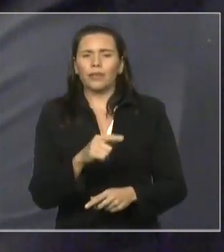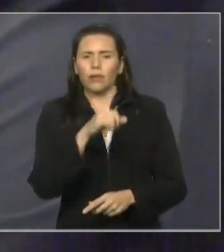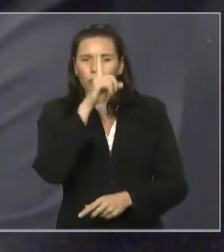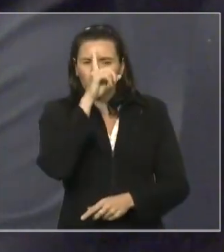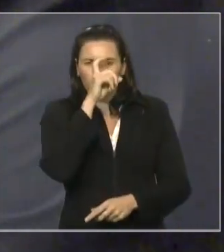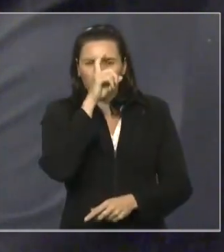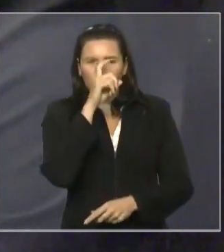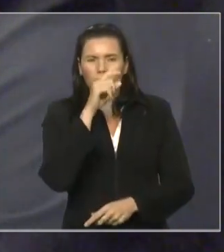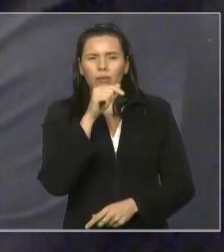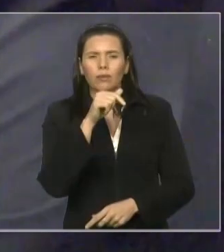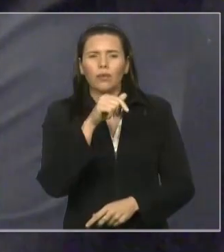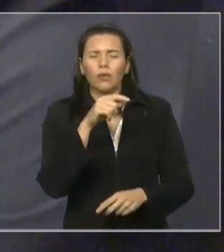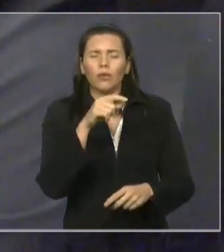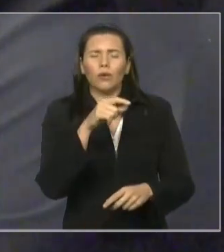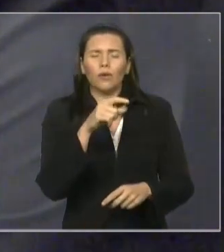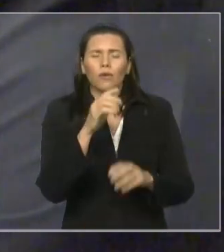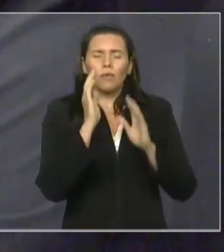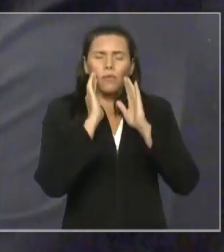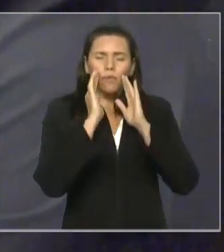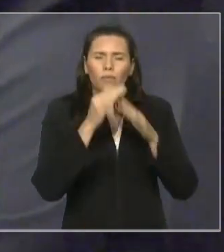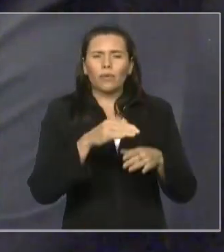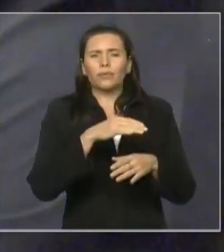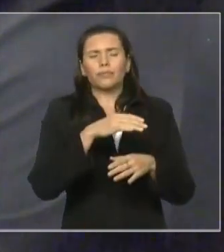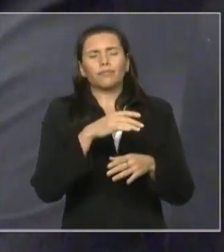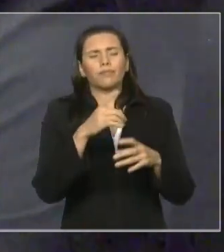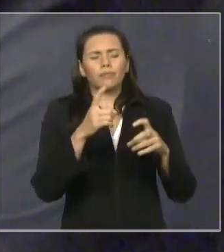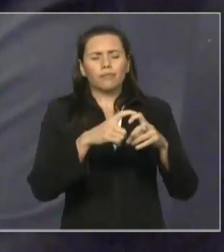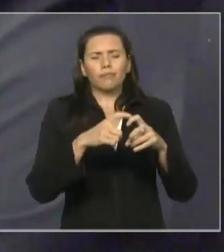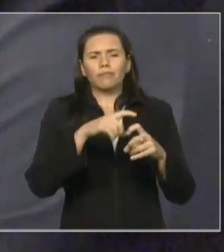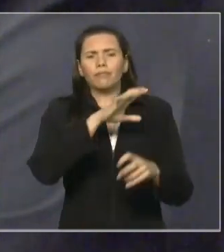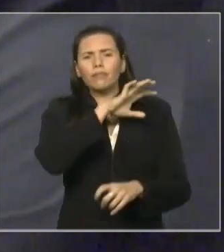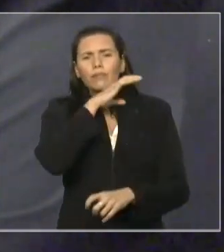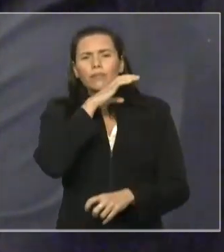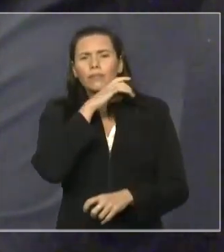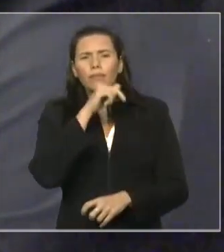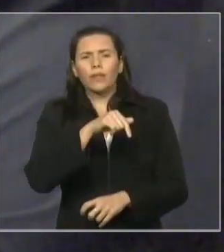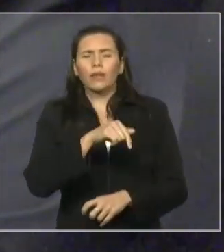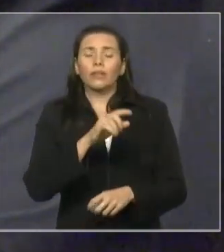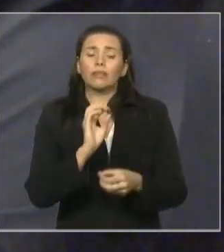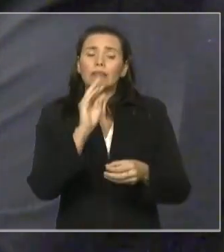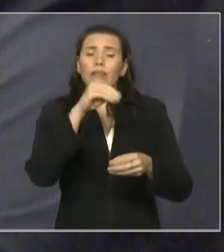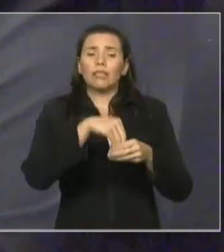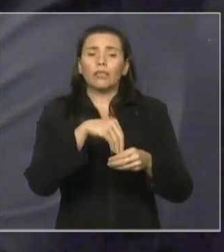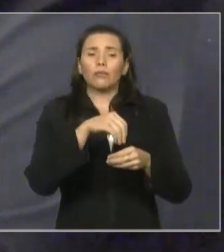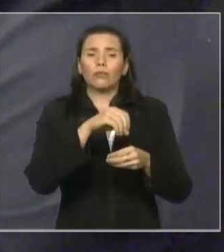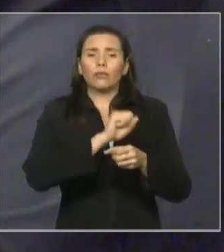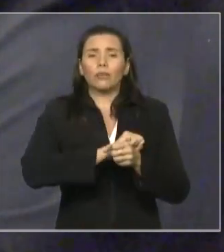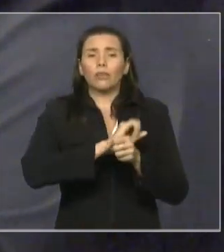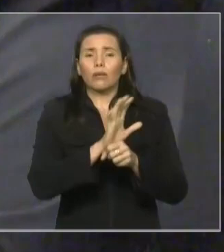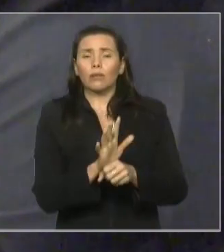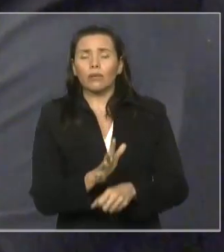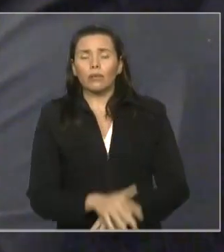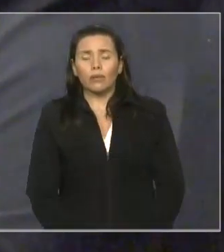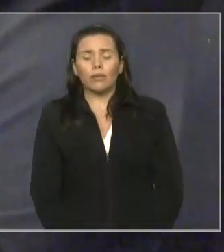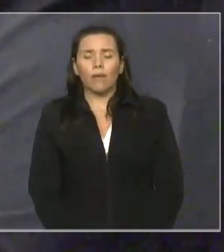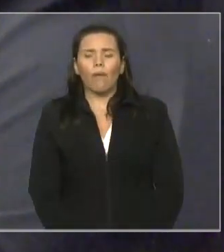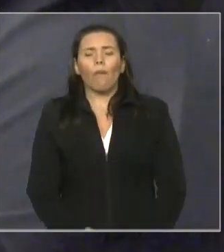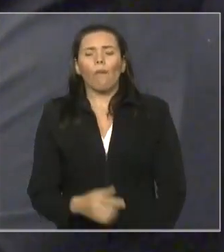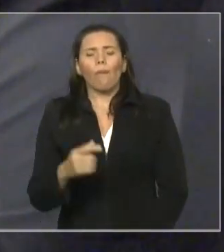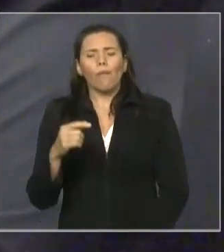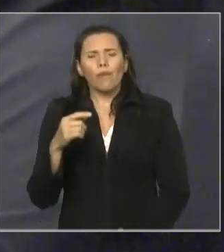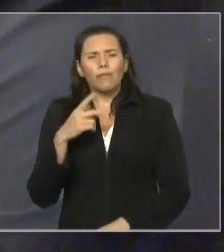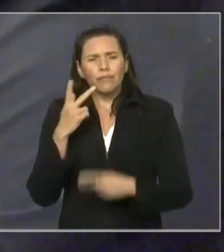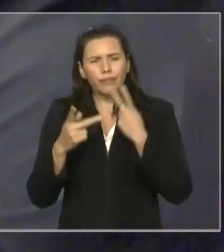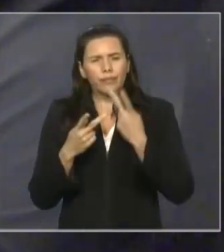onde eu quero aqui parabenizar a iniciativa do nobre colega e dizer que nós precisamos também nos juntar